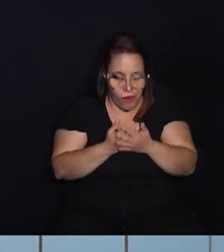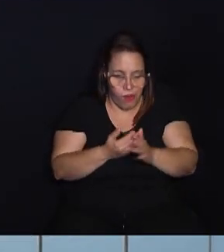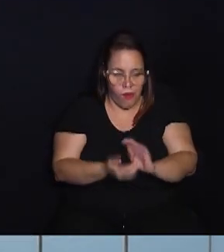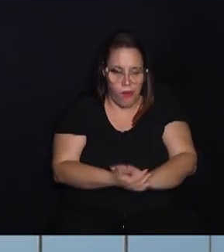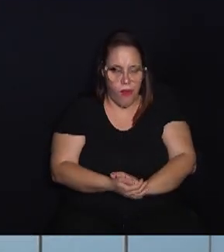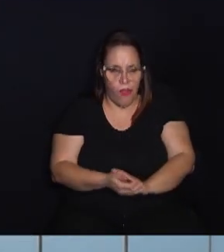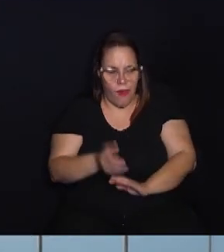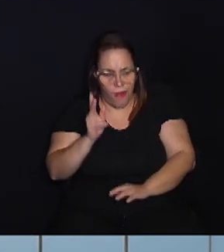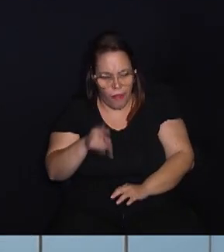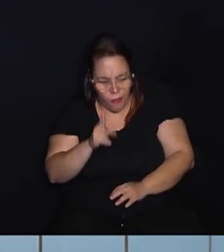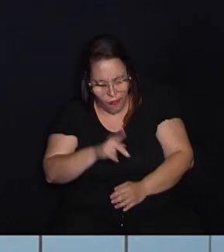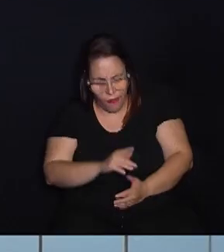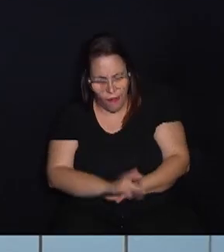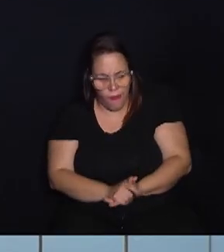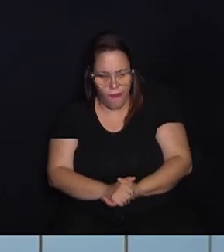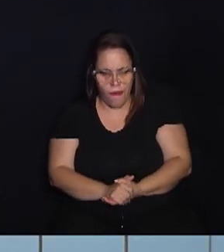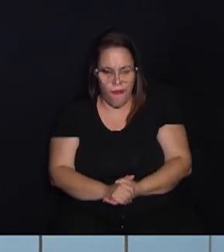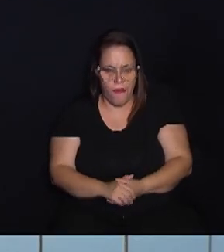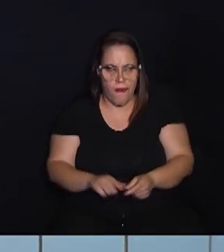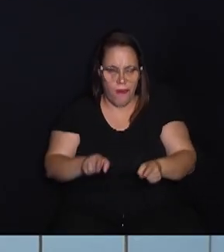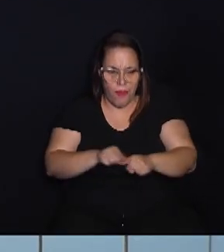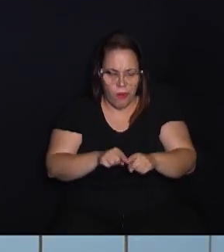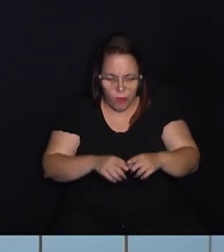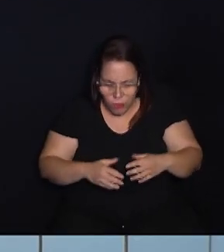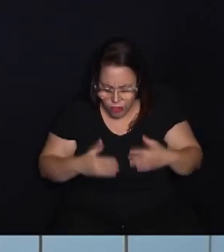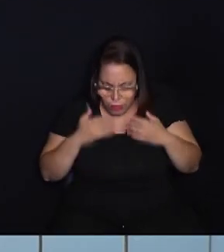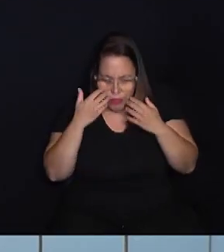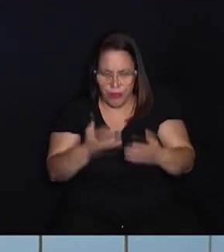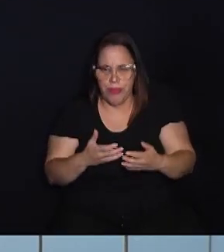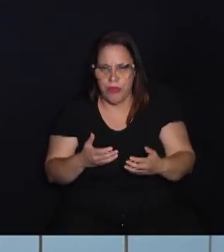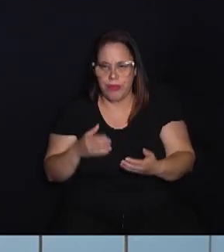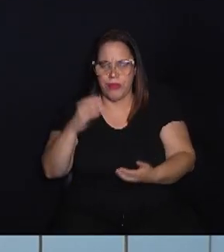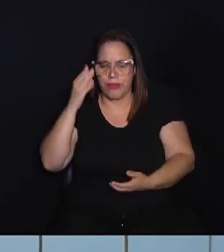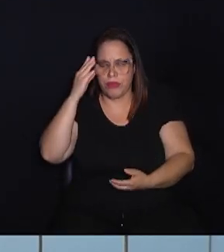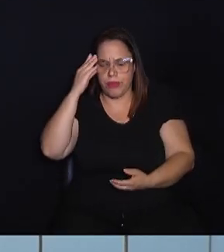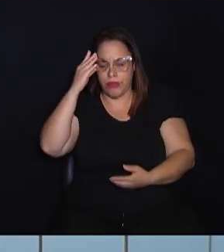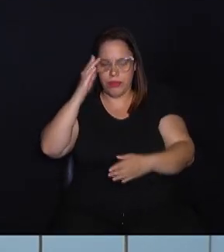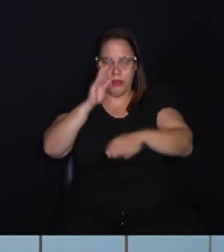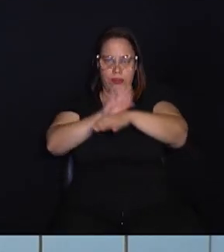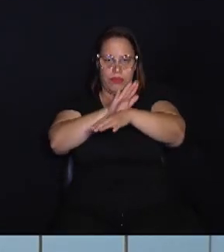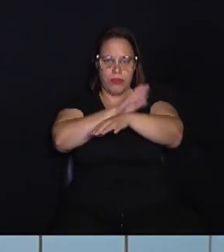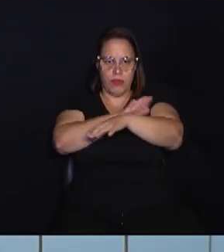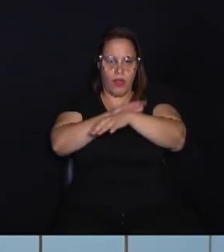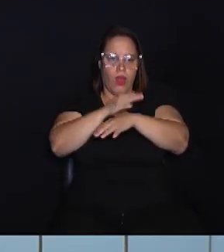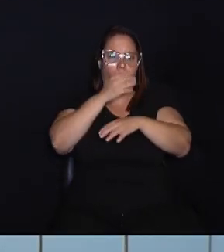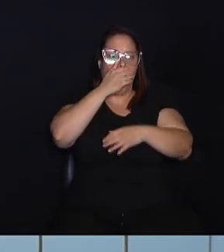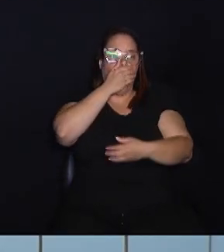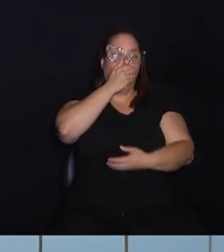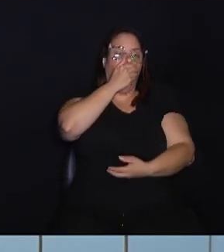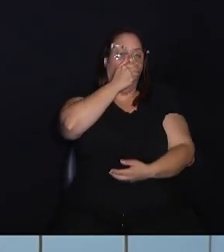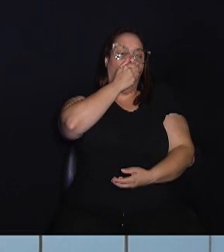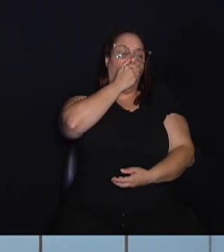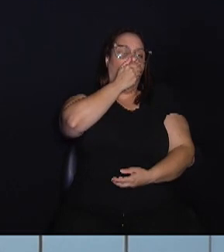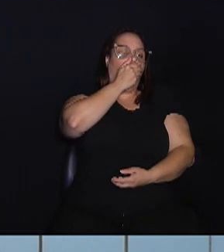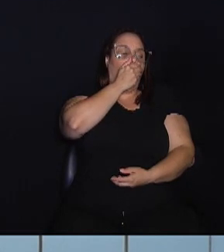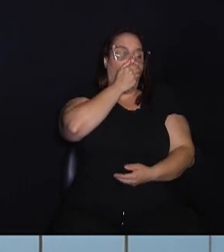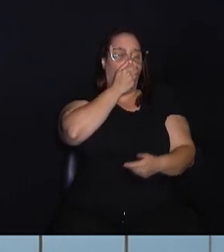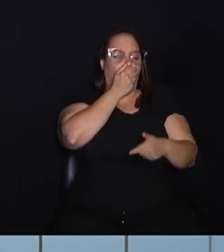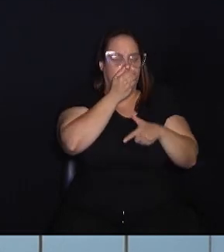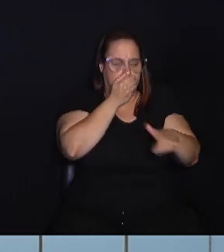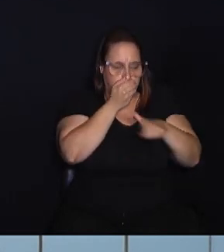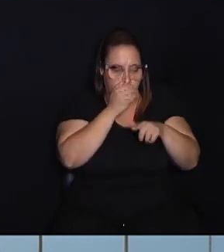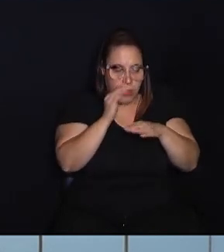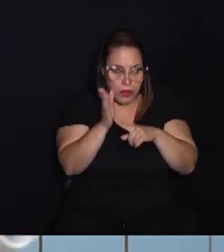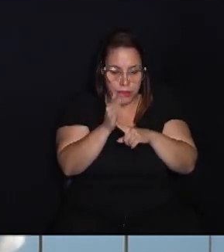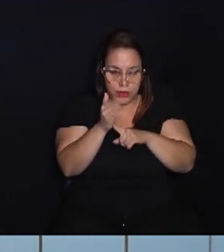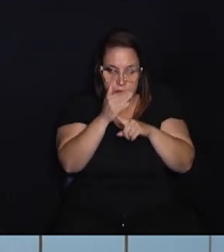os professores também devem auxiliar nisso, né? Aí trabalhar com mais tecnologia,